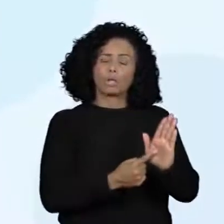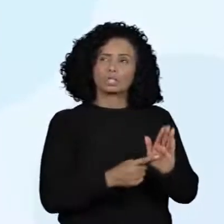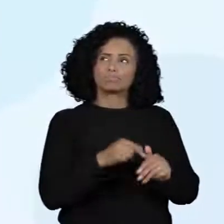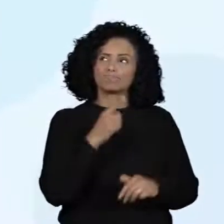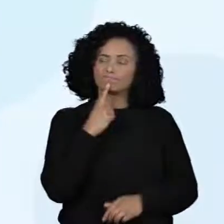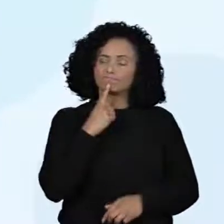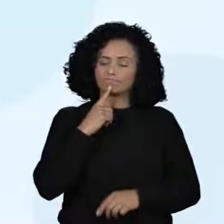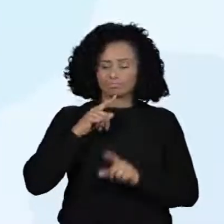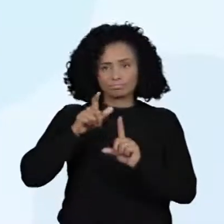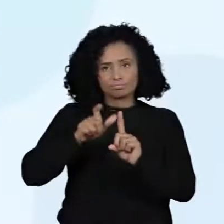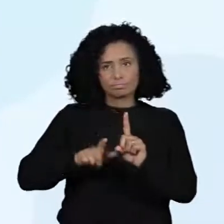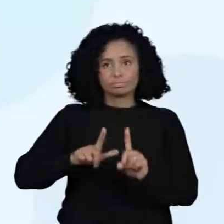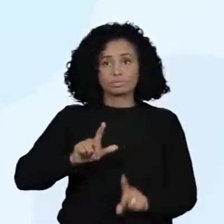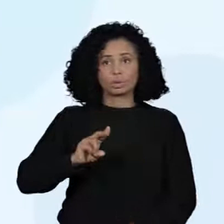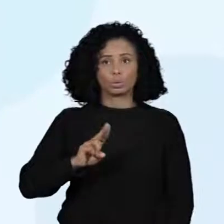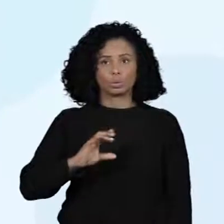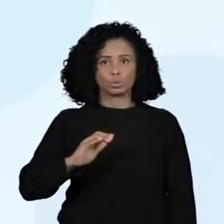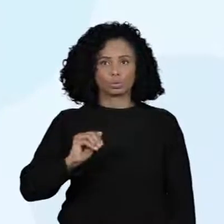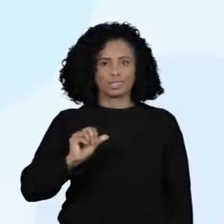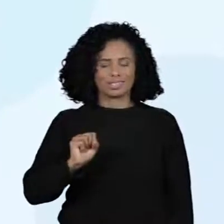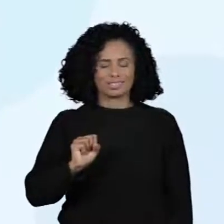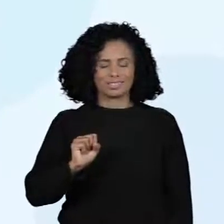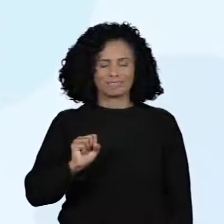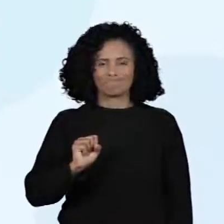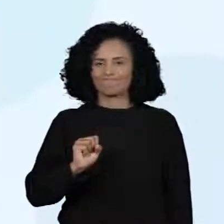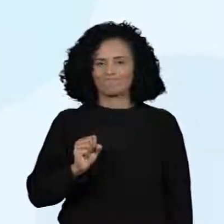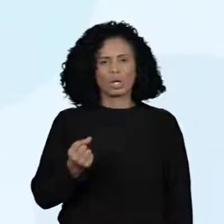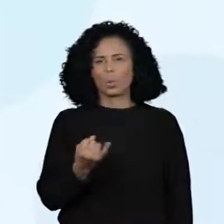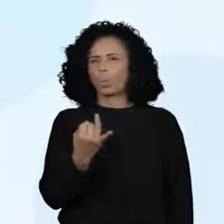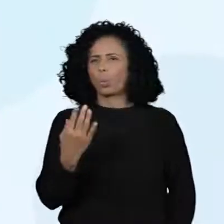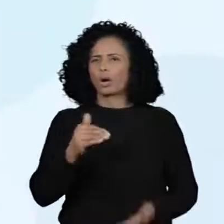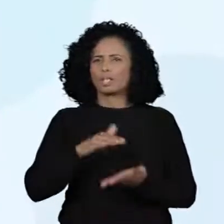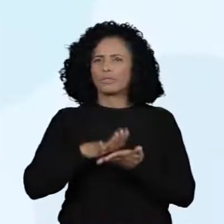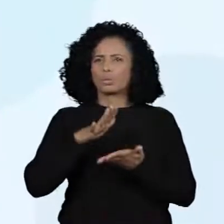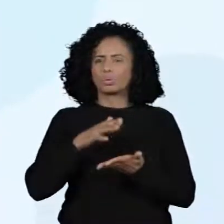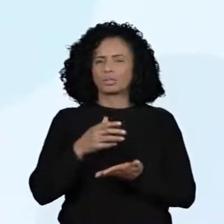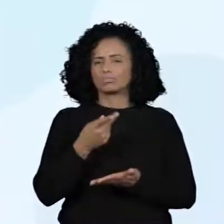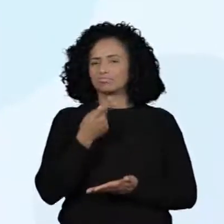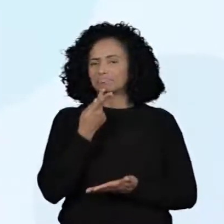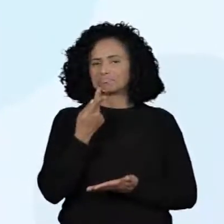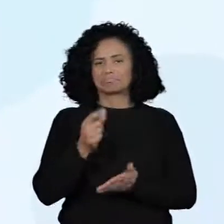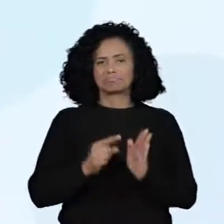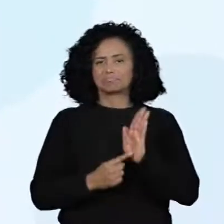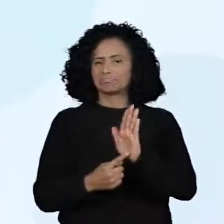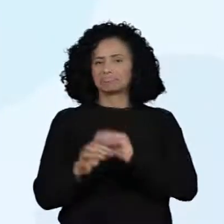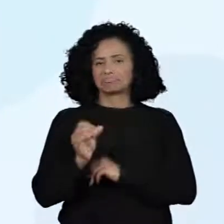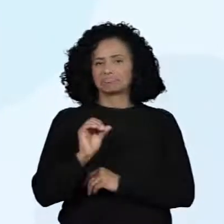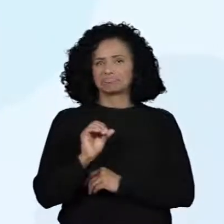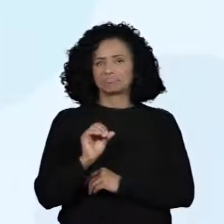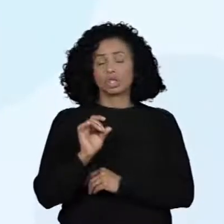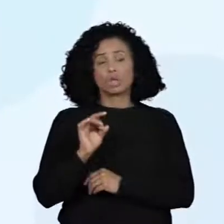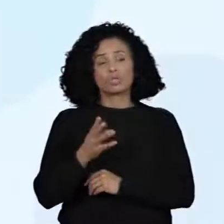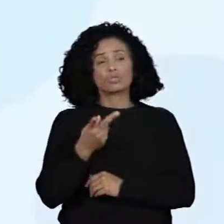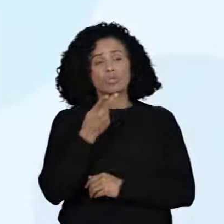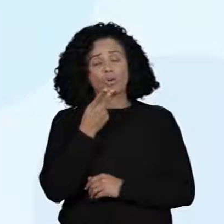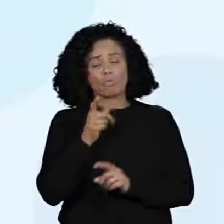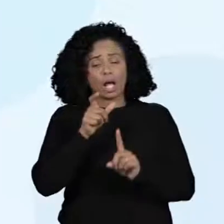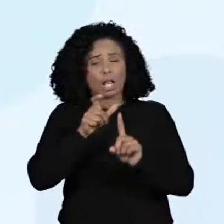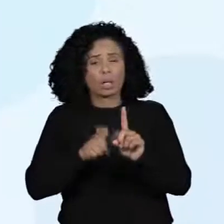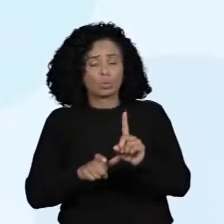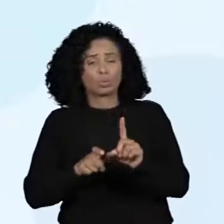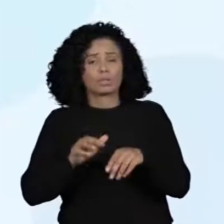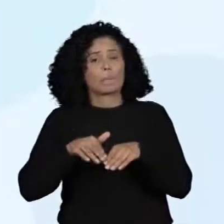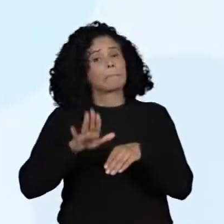descobrir. Só sabemos que ele tem 12 a mais, né, professora? Exatamente. Então, podemos partir da quantidade que a Marcela